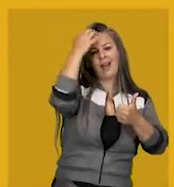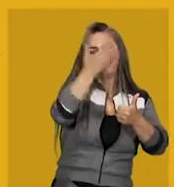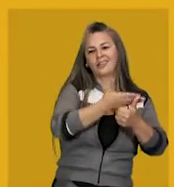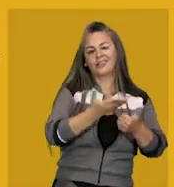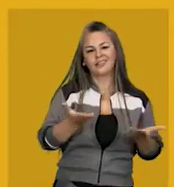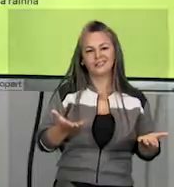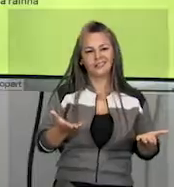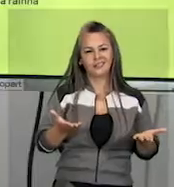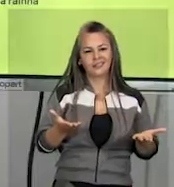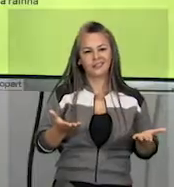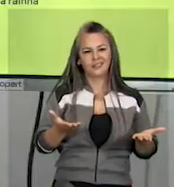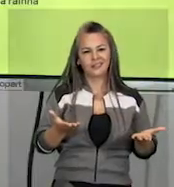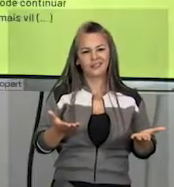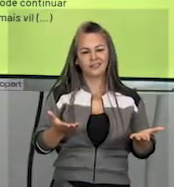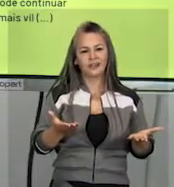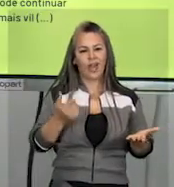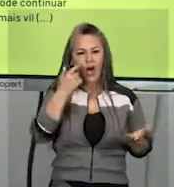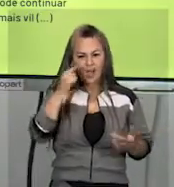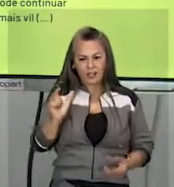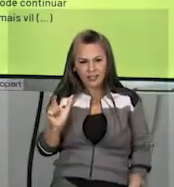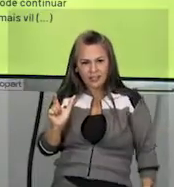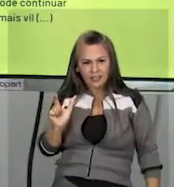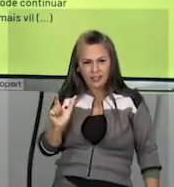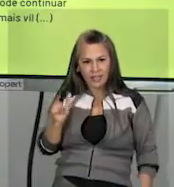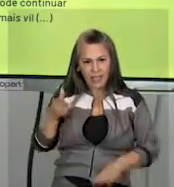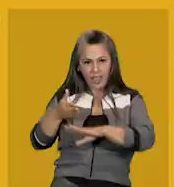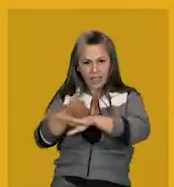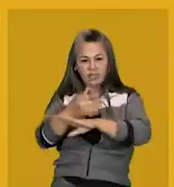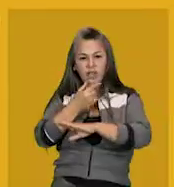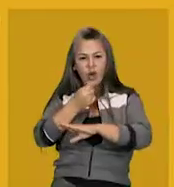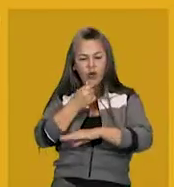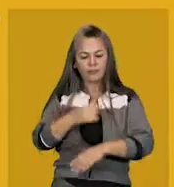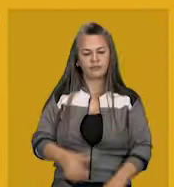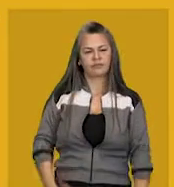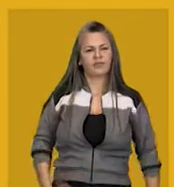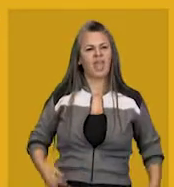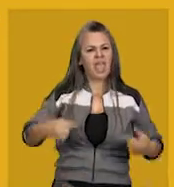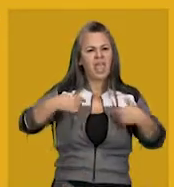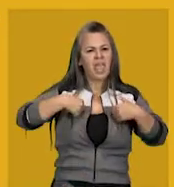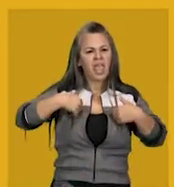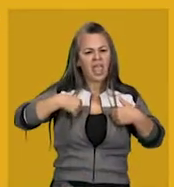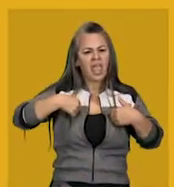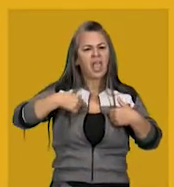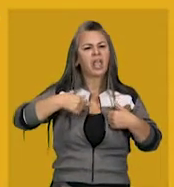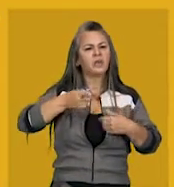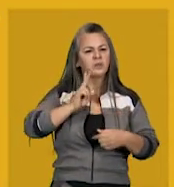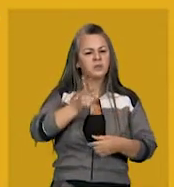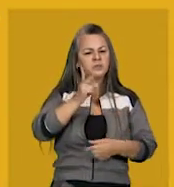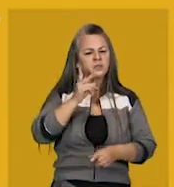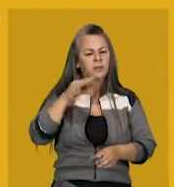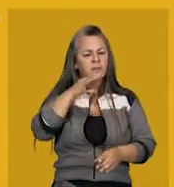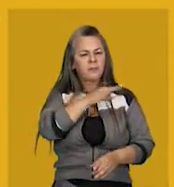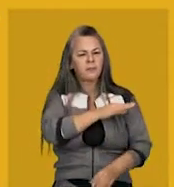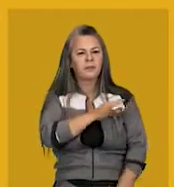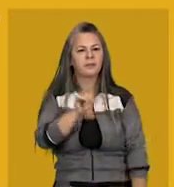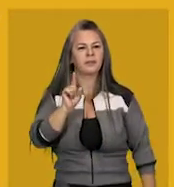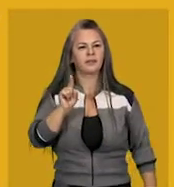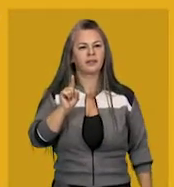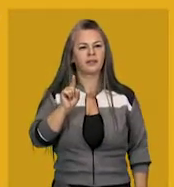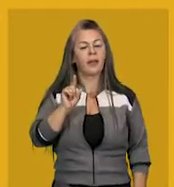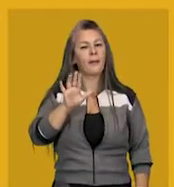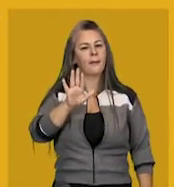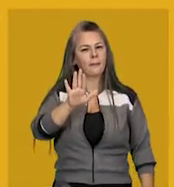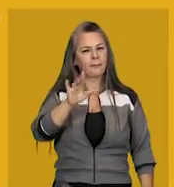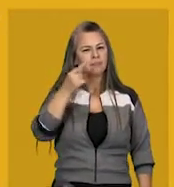aqui a rubrica, entra Jasão. Ele fala, não é a primeira vez que noto, muitas vezes notei, a infelicidade que